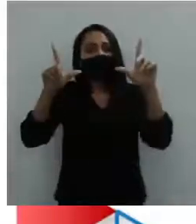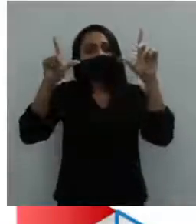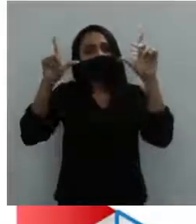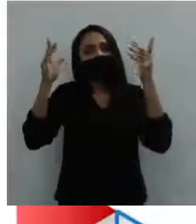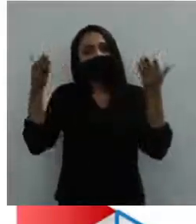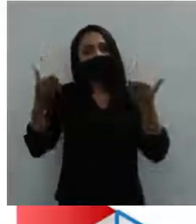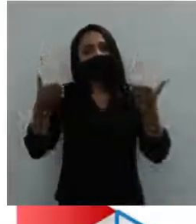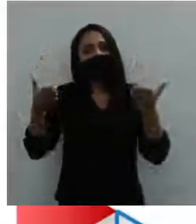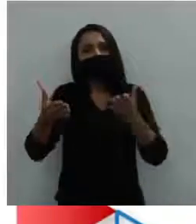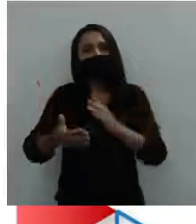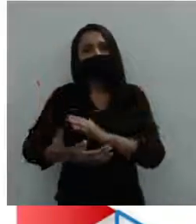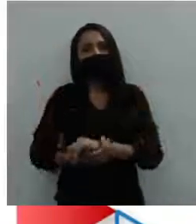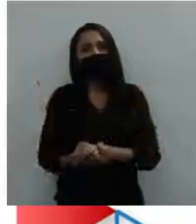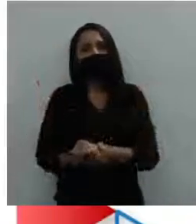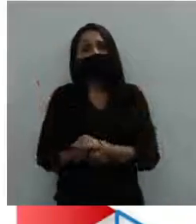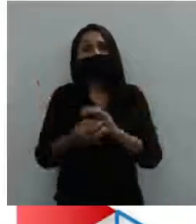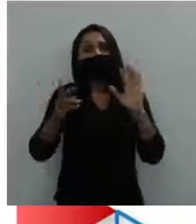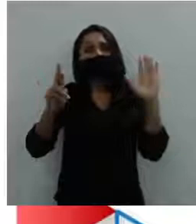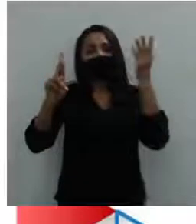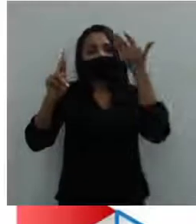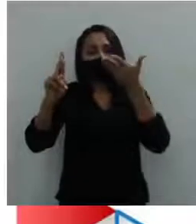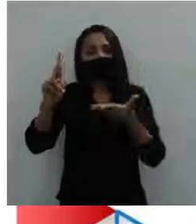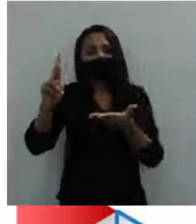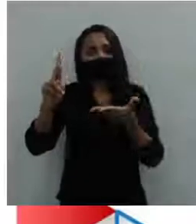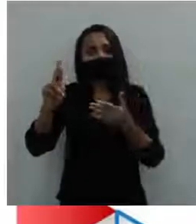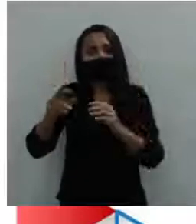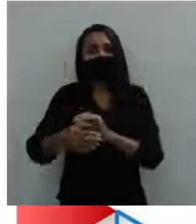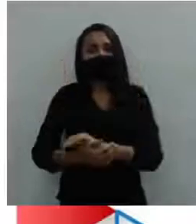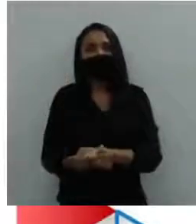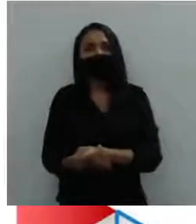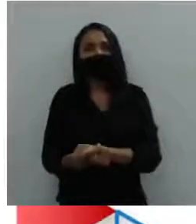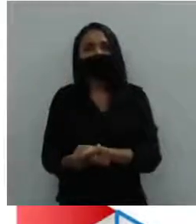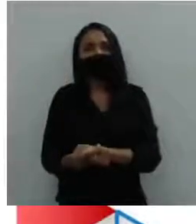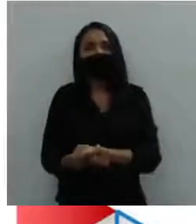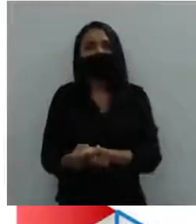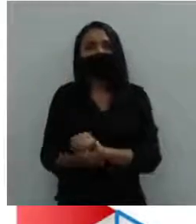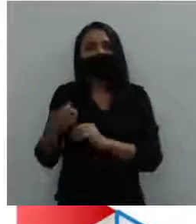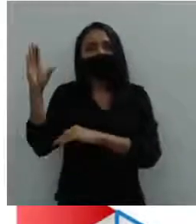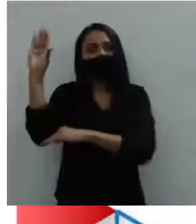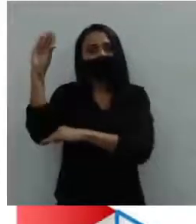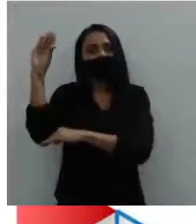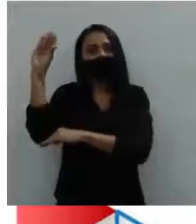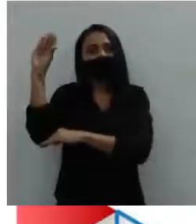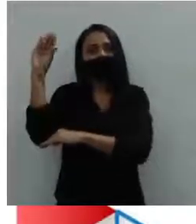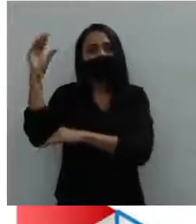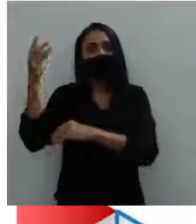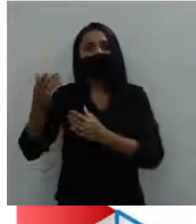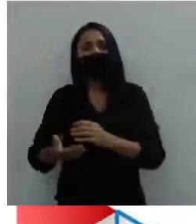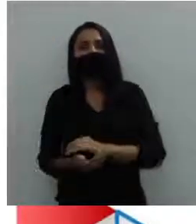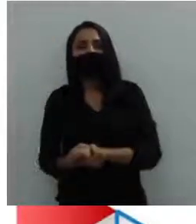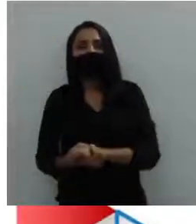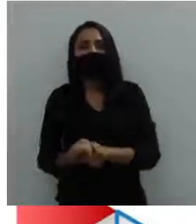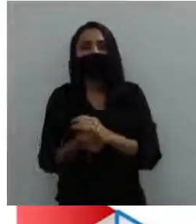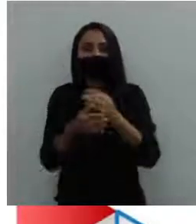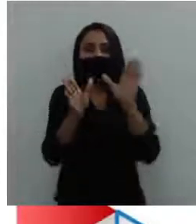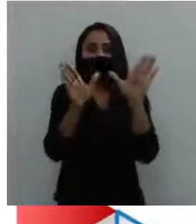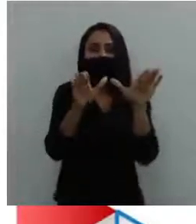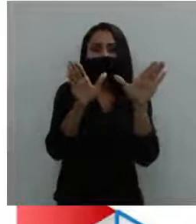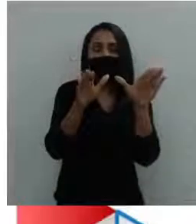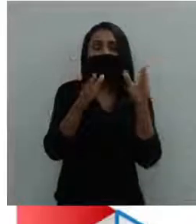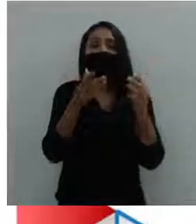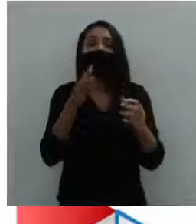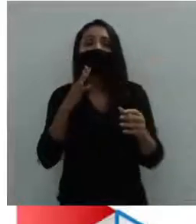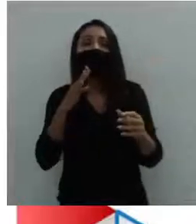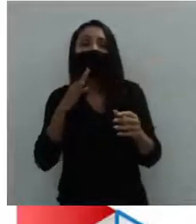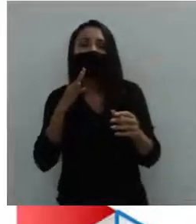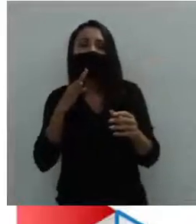para vocês uma representação. Olha aí que nós temos o cisne e a gralha. Então, conhecer isso aqui.